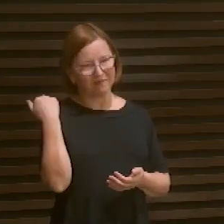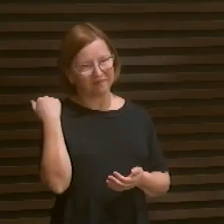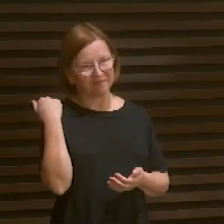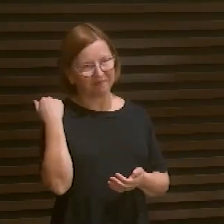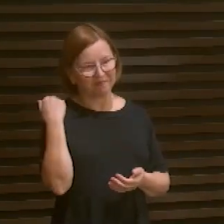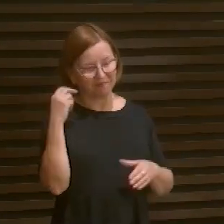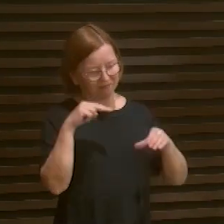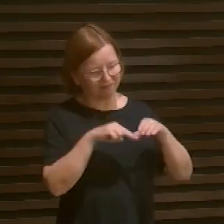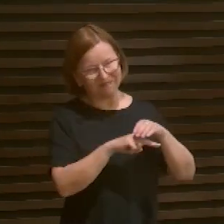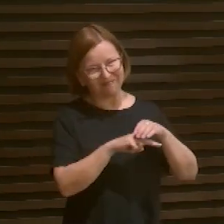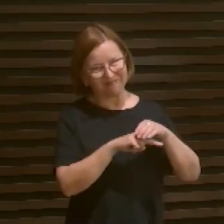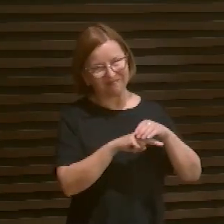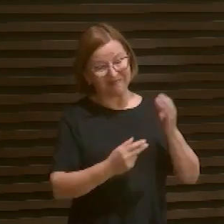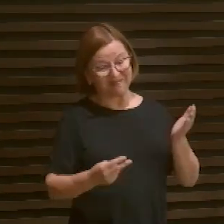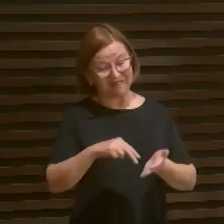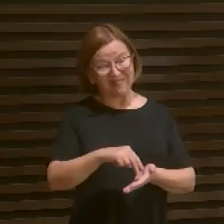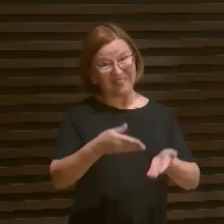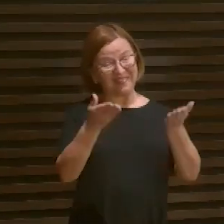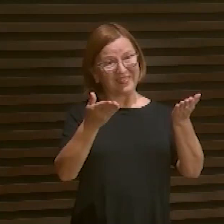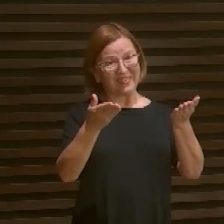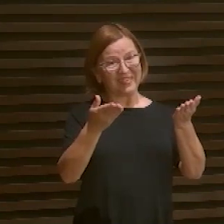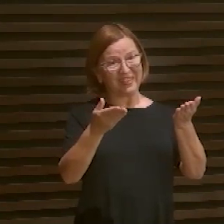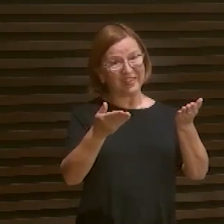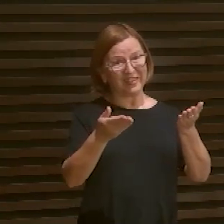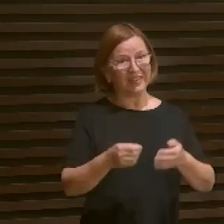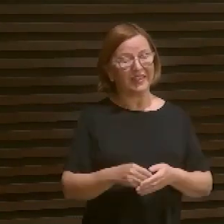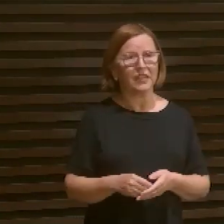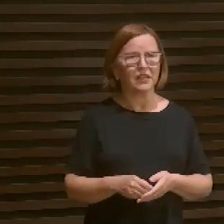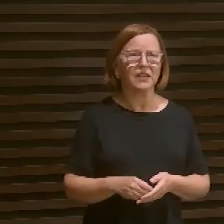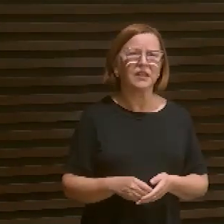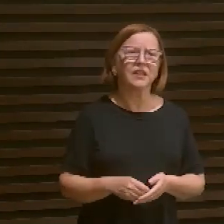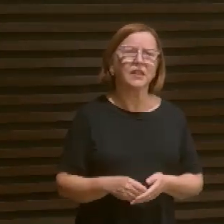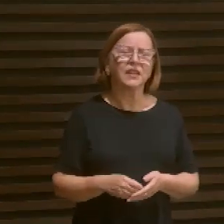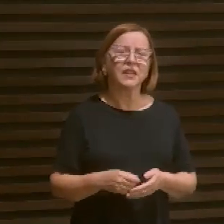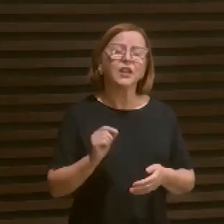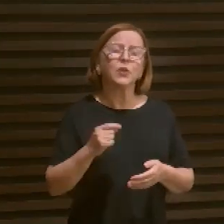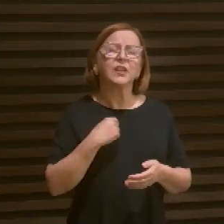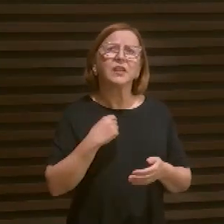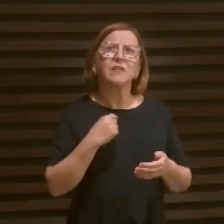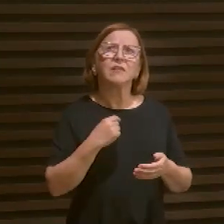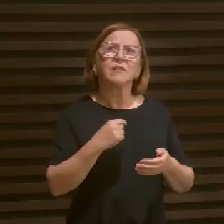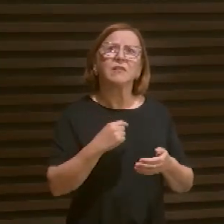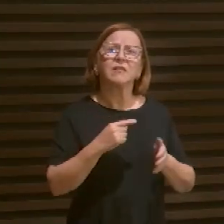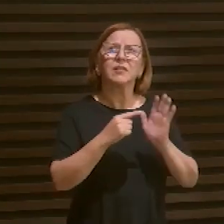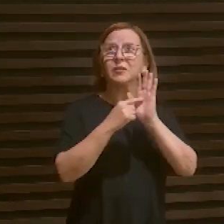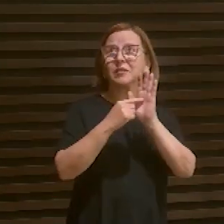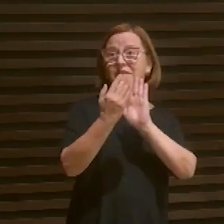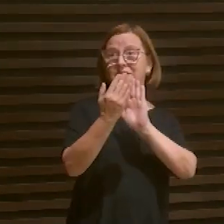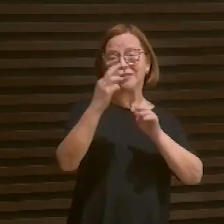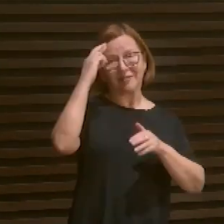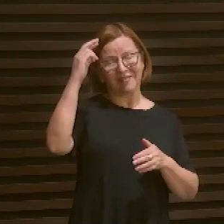fui sepultado e ressuscitei. E o que me apresento diante do Senhor? Senhor, graças te dou porque o Senhor me